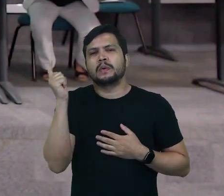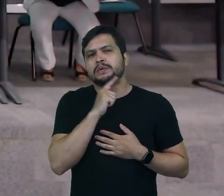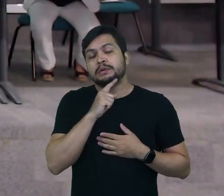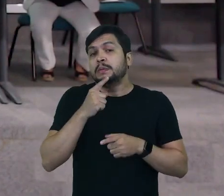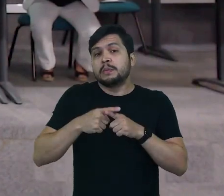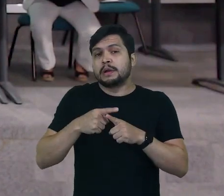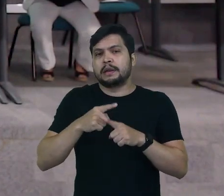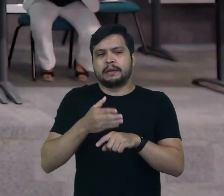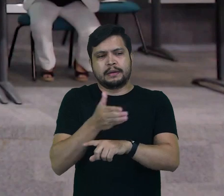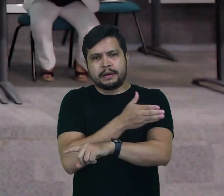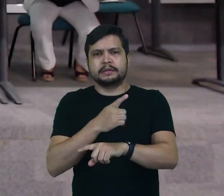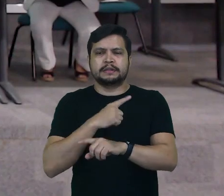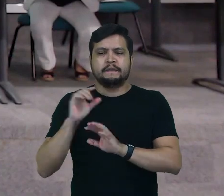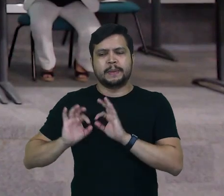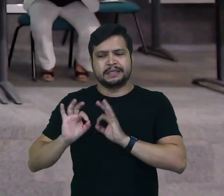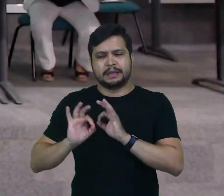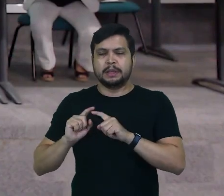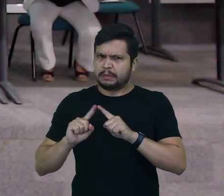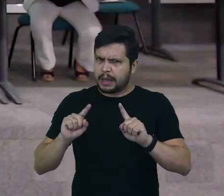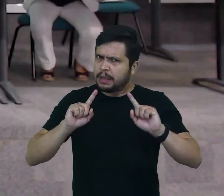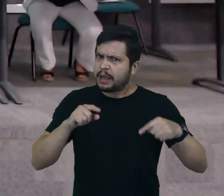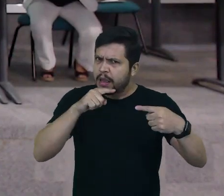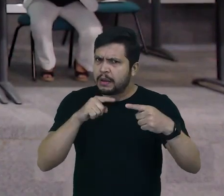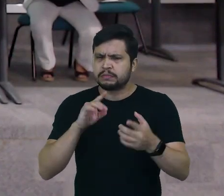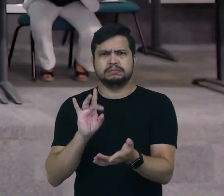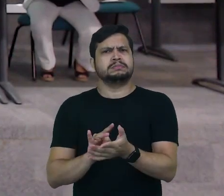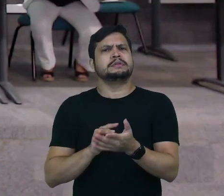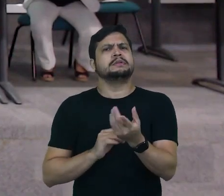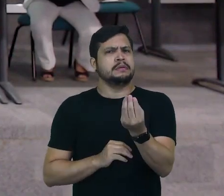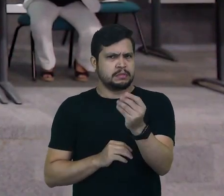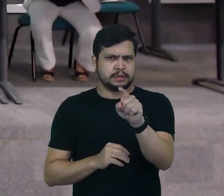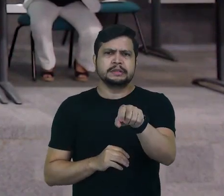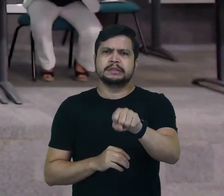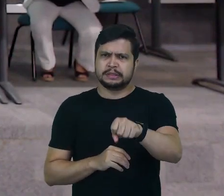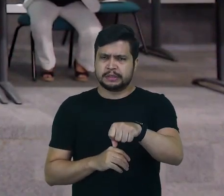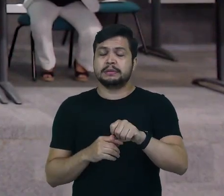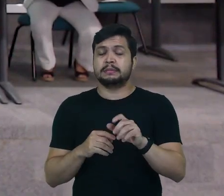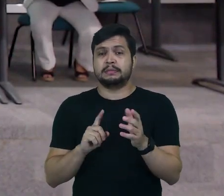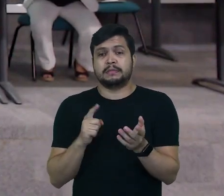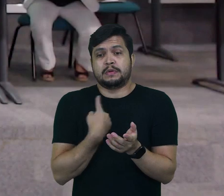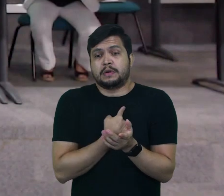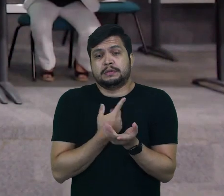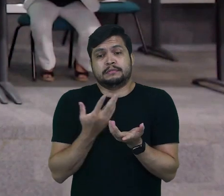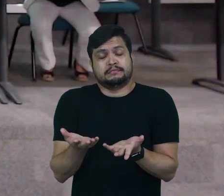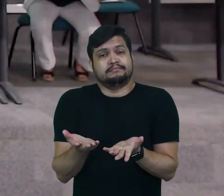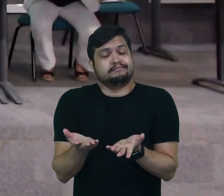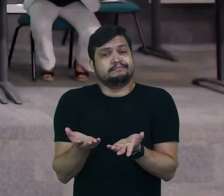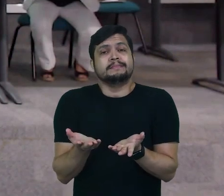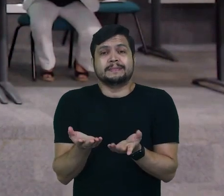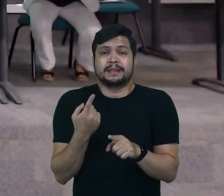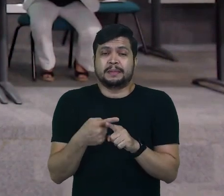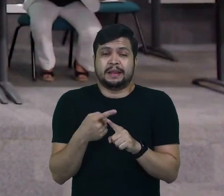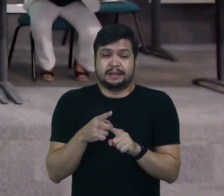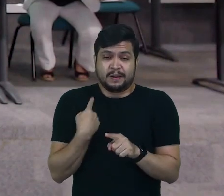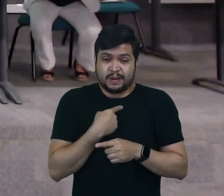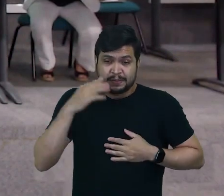o planejamento, ele é uma palavra-chave, mas ele é um grande desafio, né? Para a gente aplicar